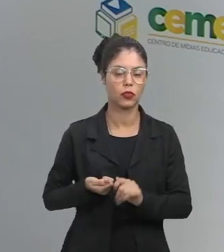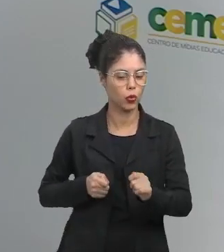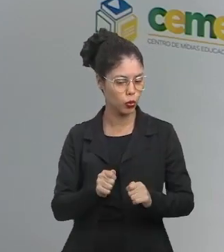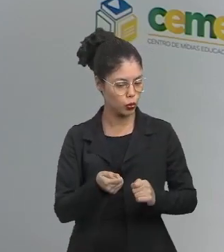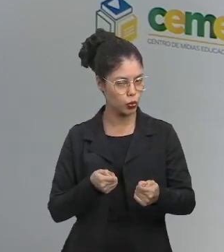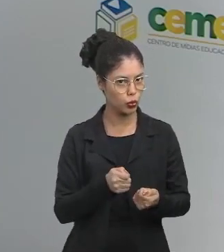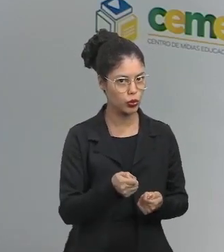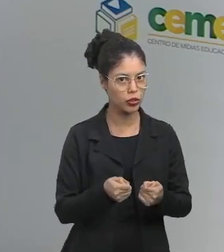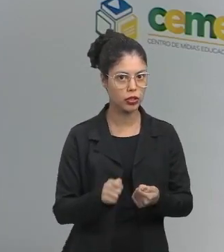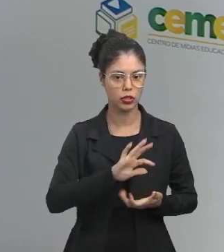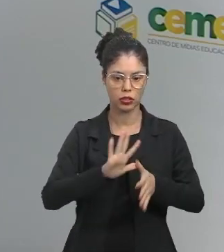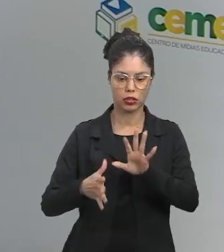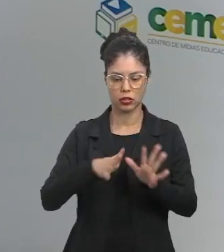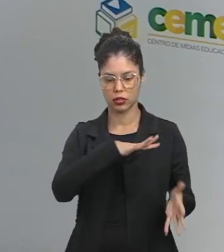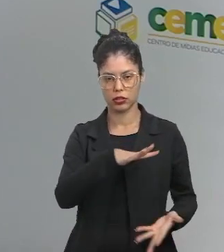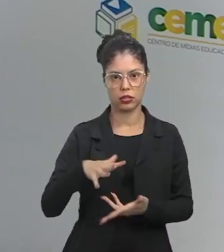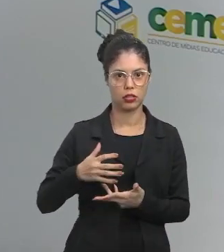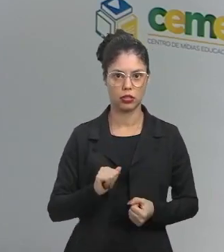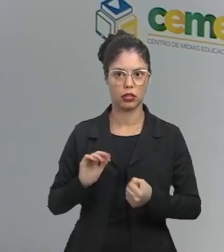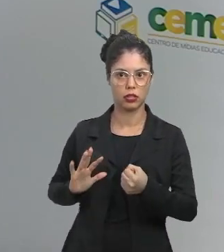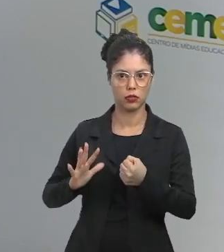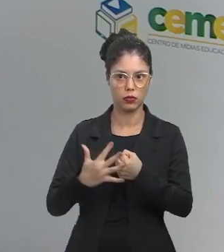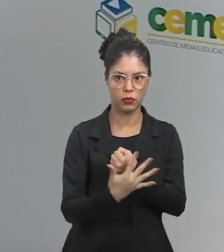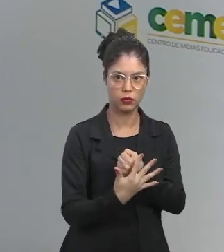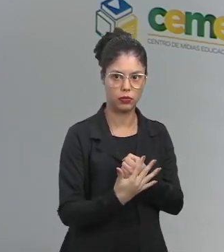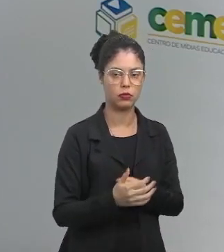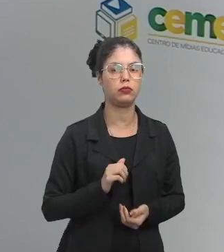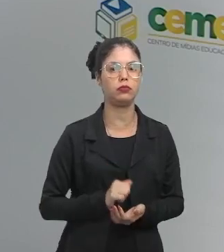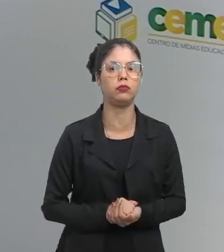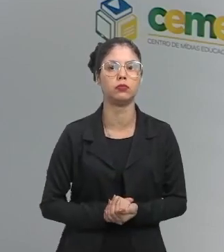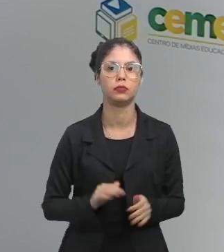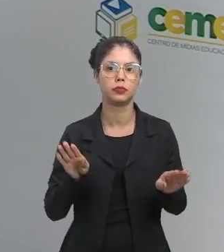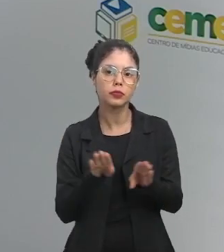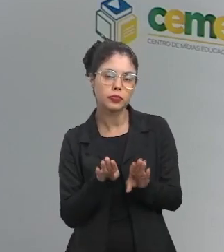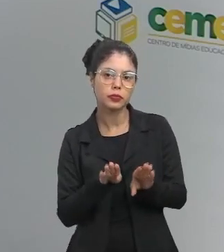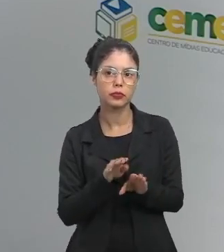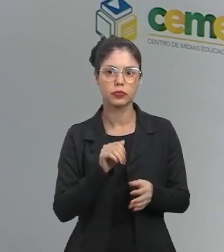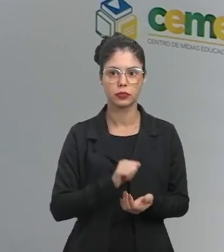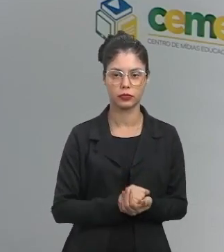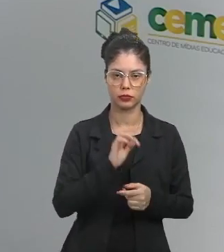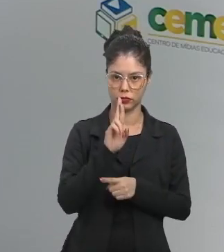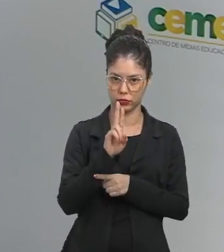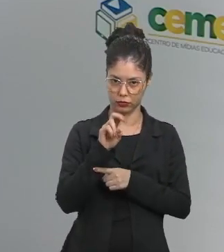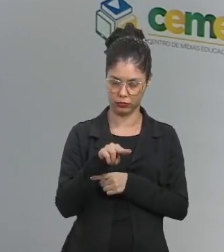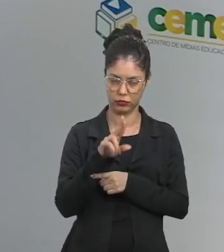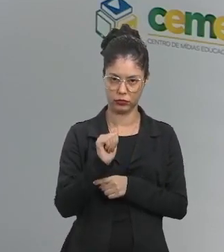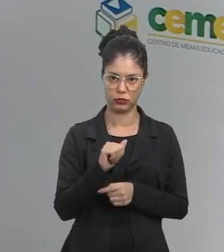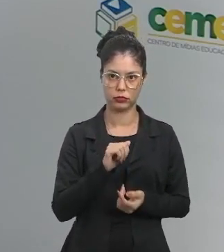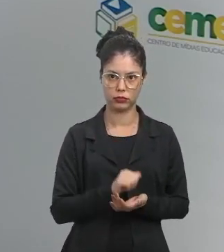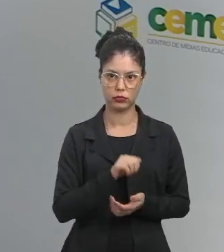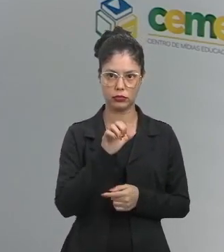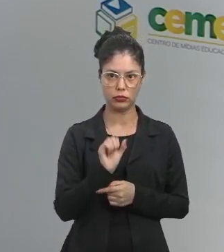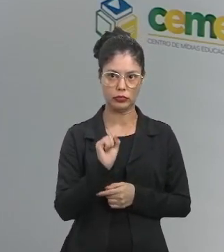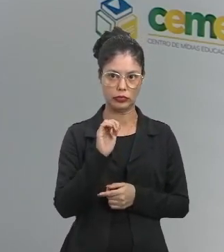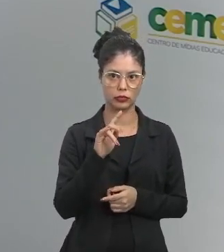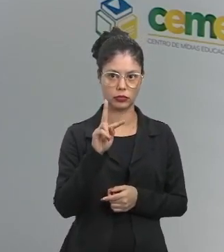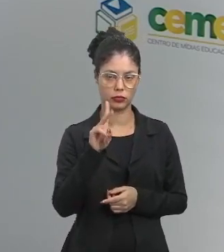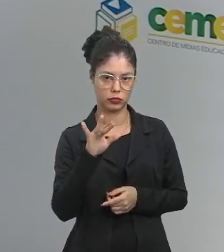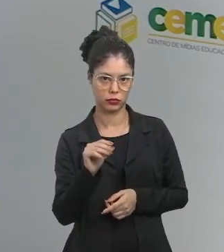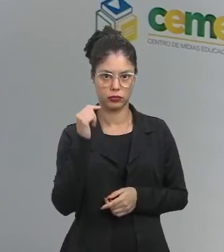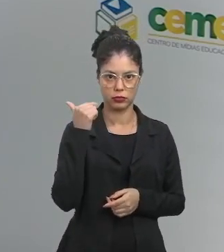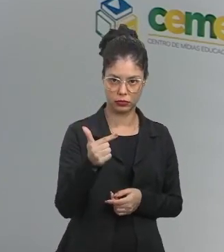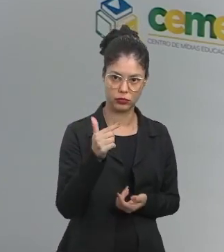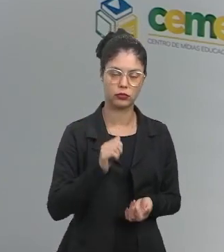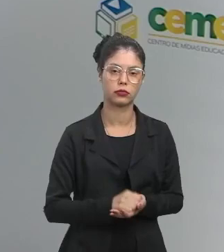controle da pandemia da Covid-19, causada pelo vírus RNA SARS-CoV-2.